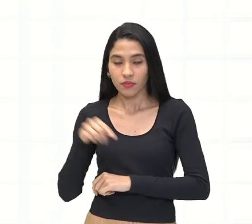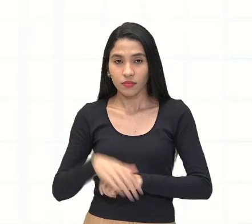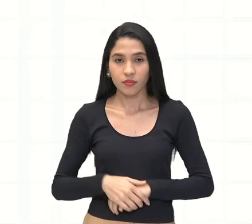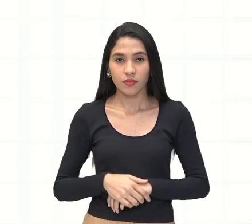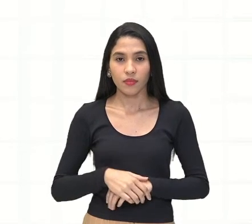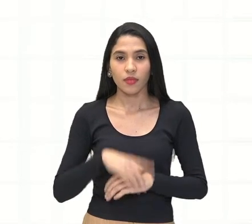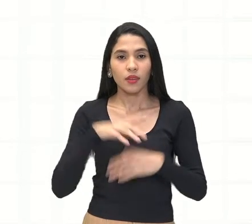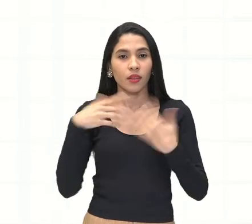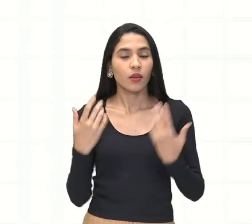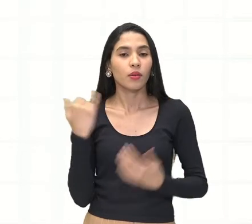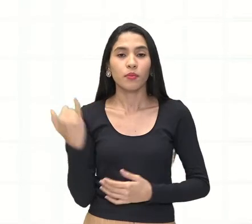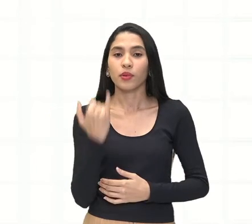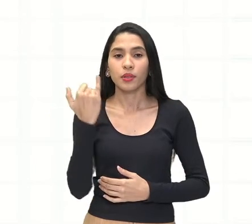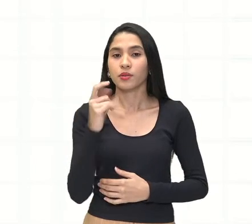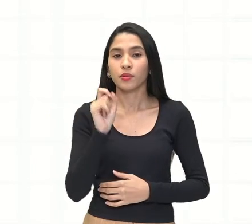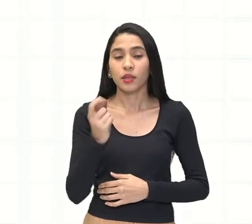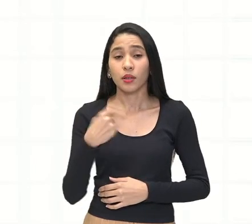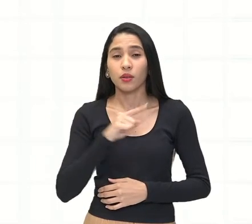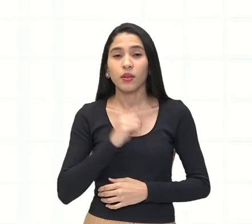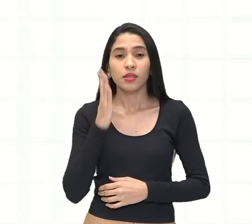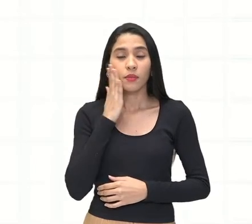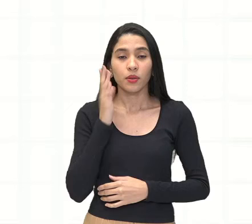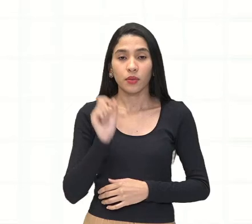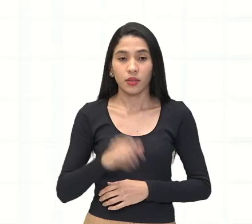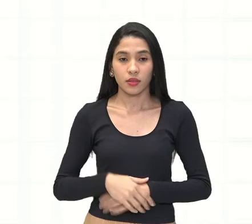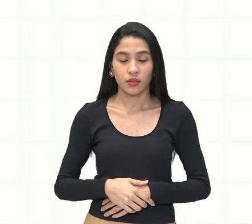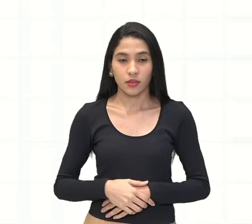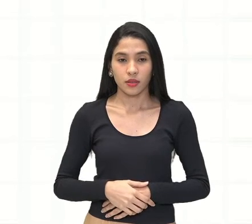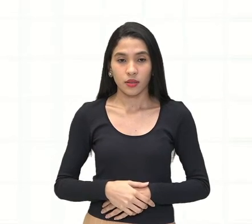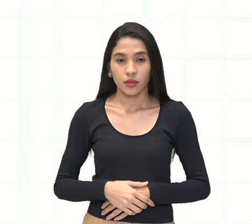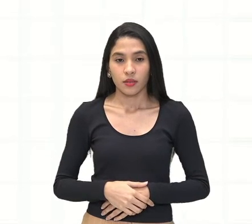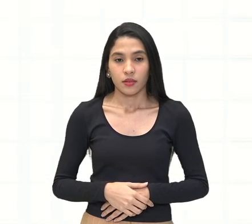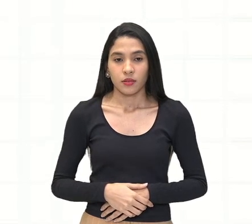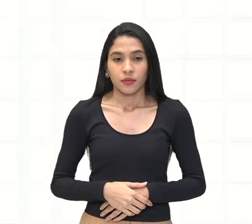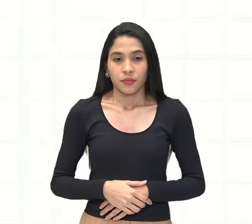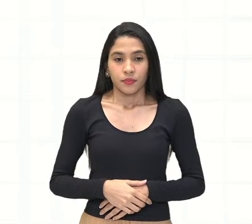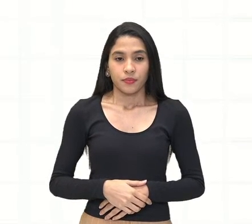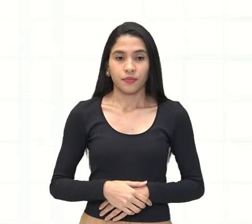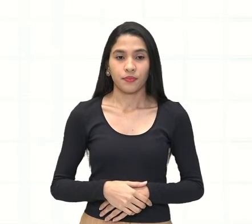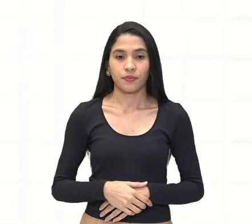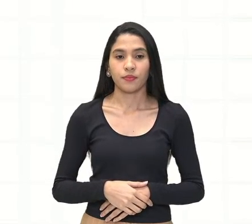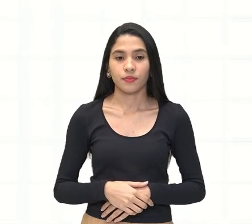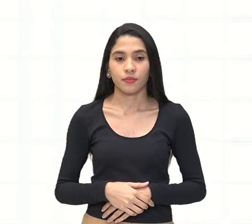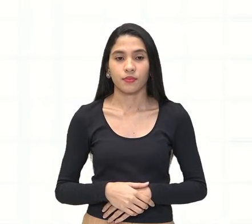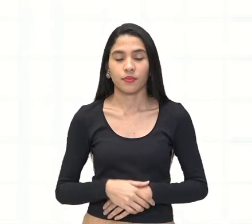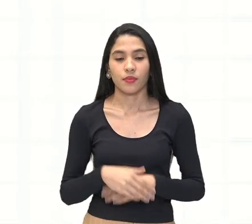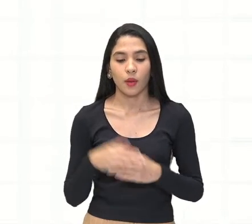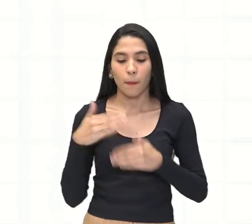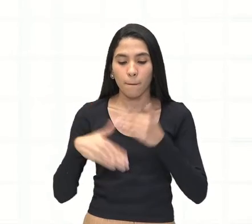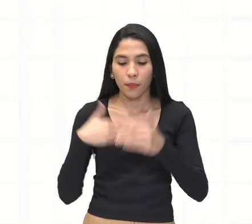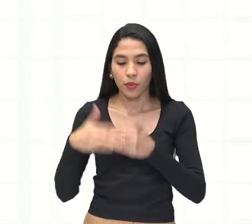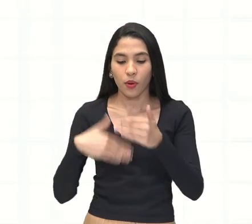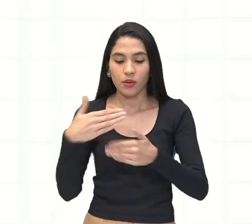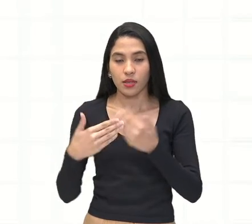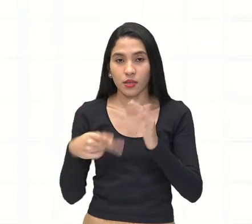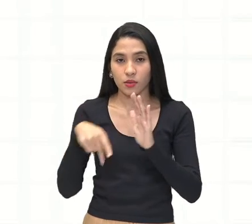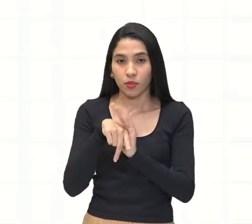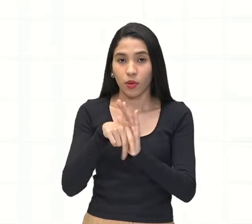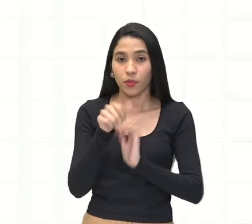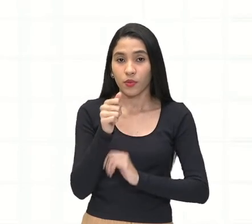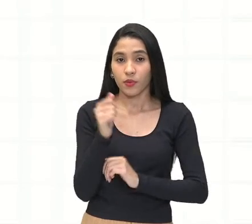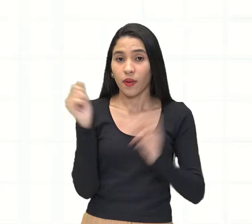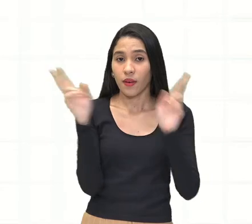que é importante a gente saber? É importante que a gente saiba que durante o processo de formação do